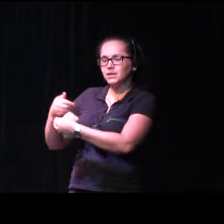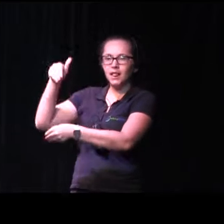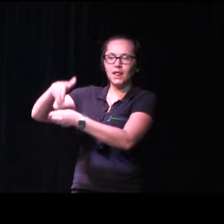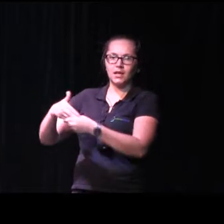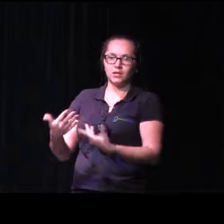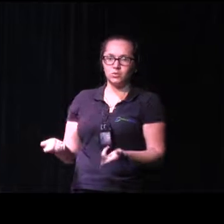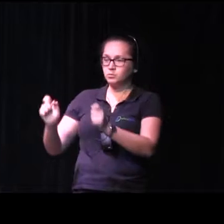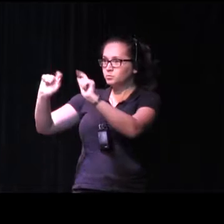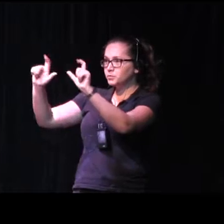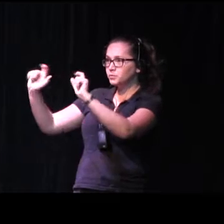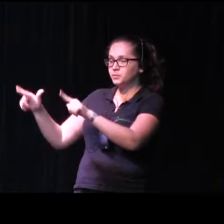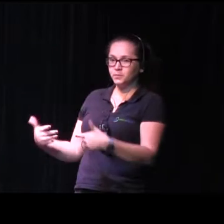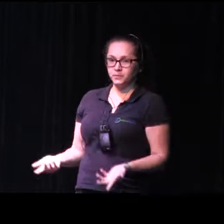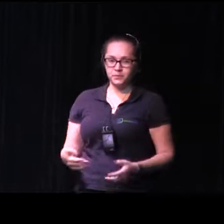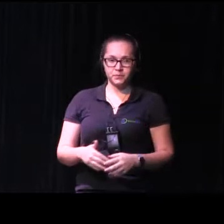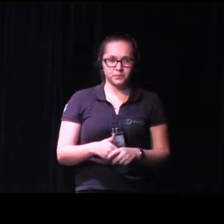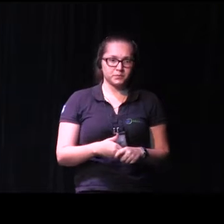galeria de arte.